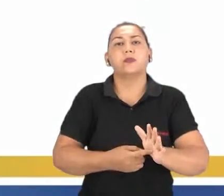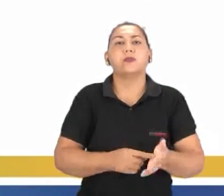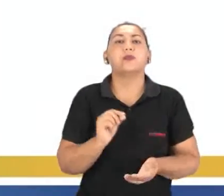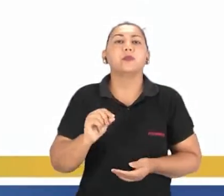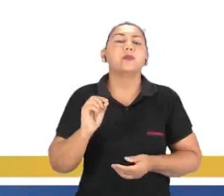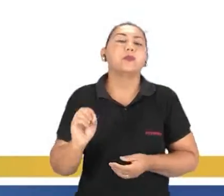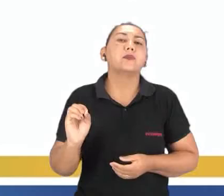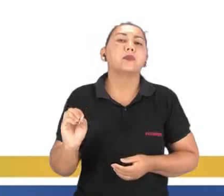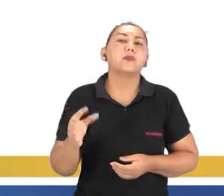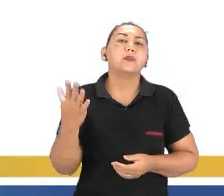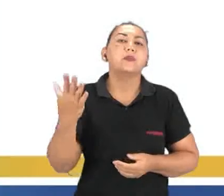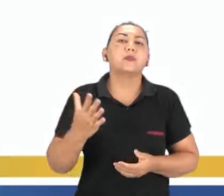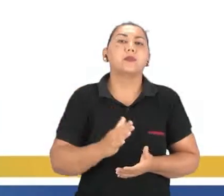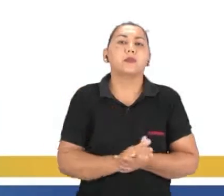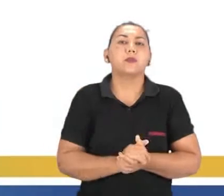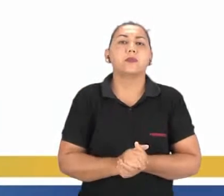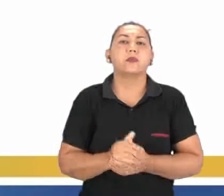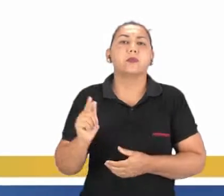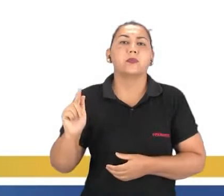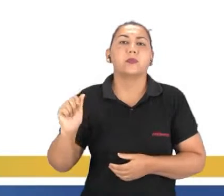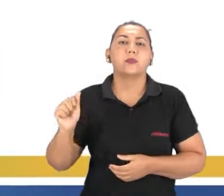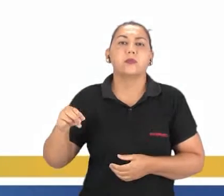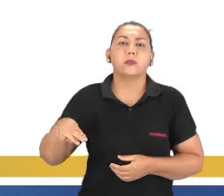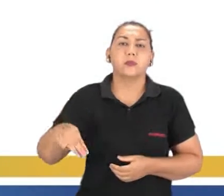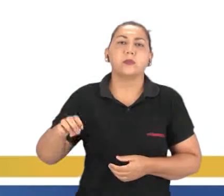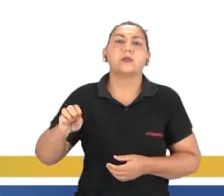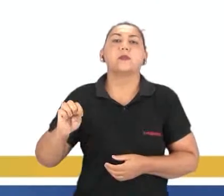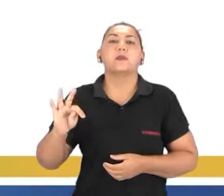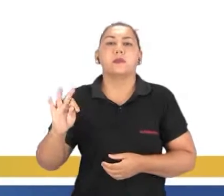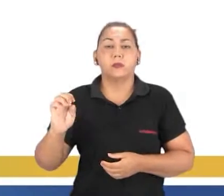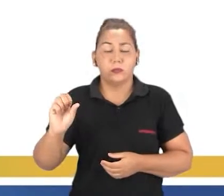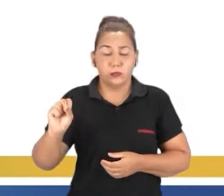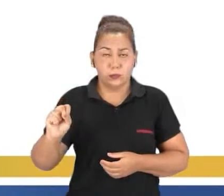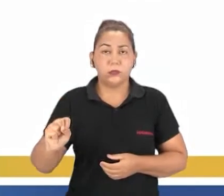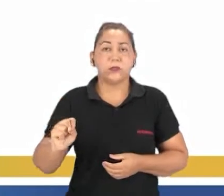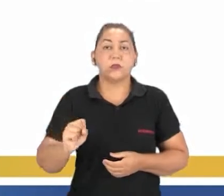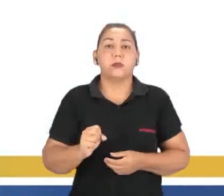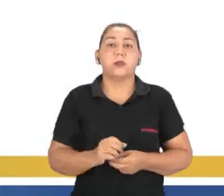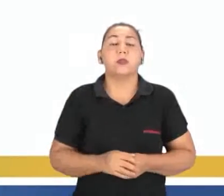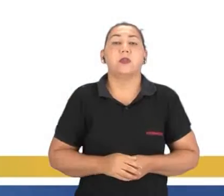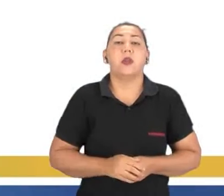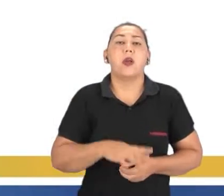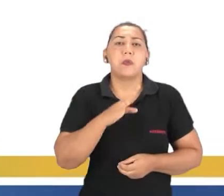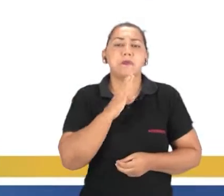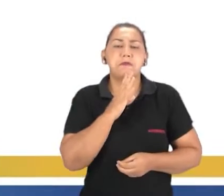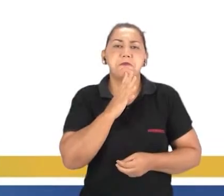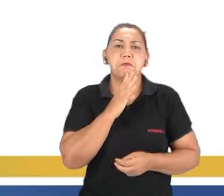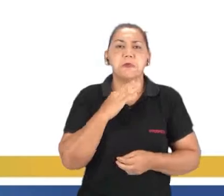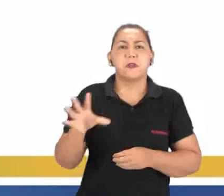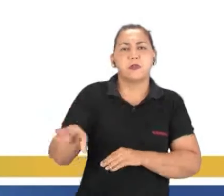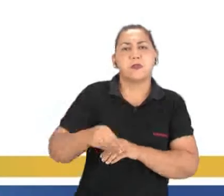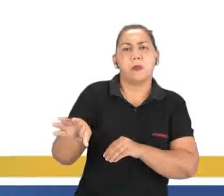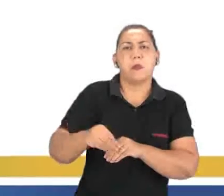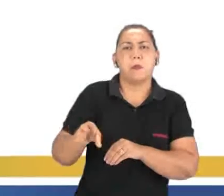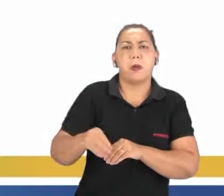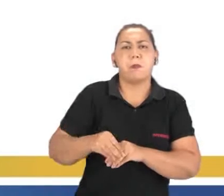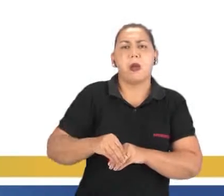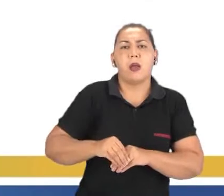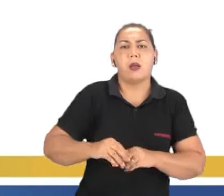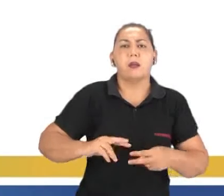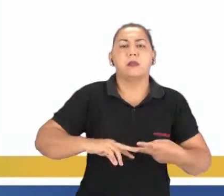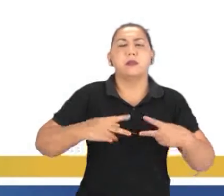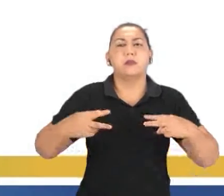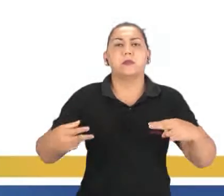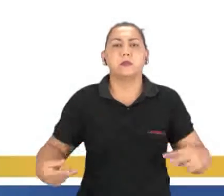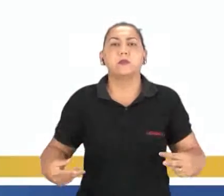durante a formação dos gametas. Considerando os conhecimentos atuais no campo da genética, responda as questões. Primeira questão, ali é